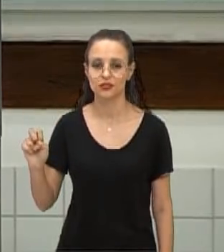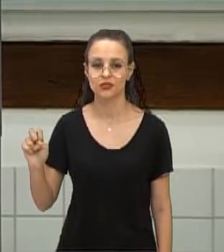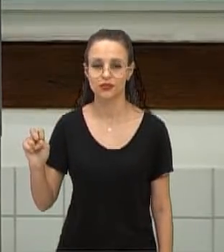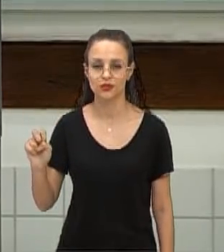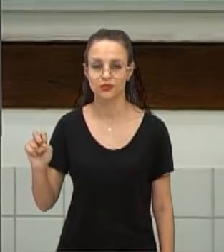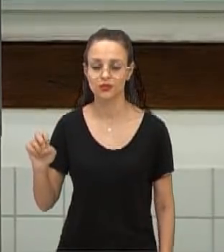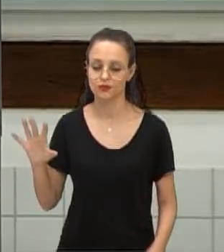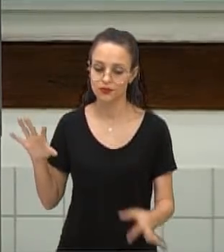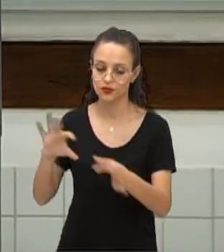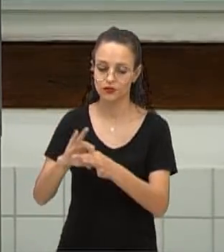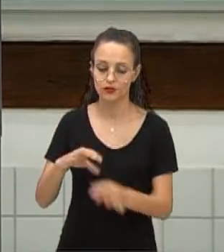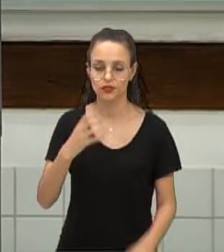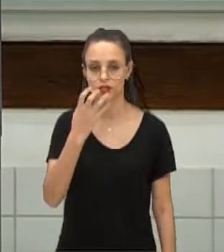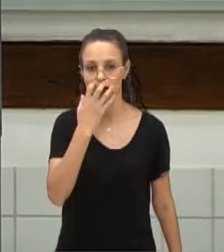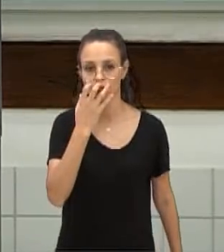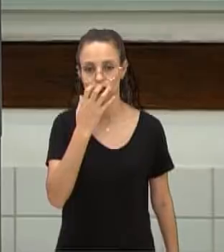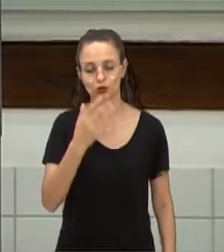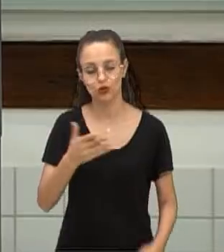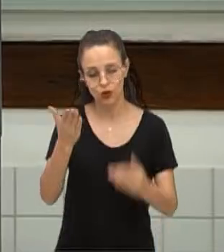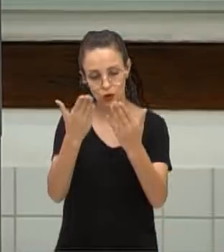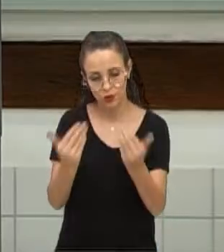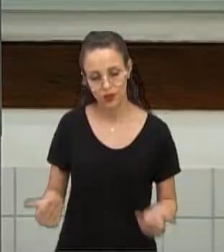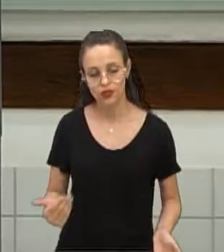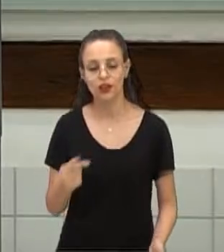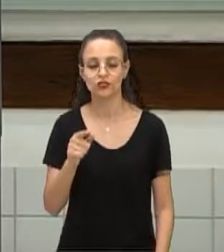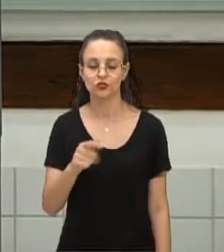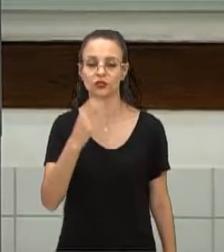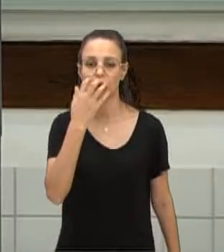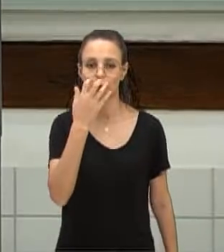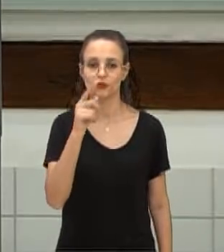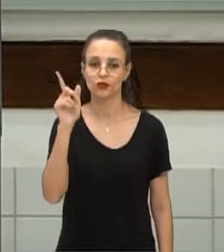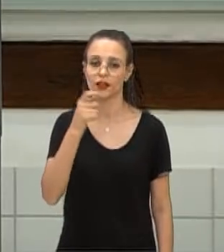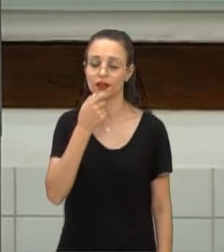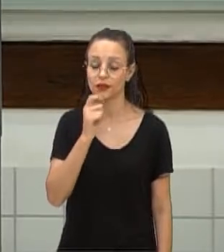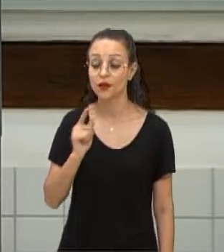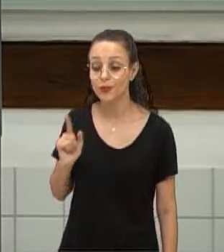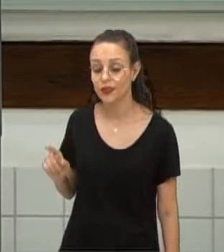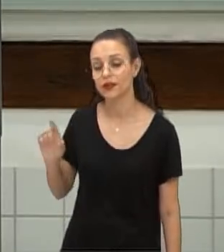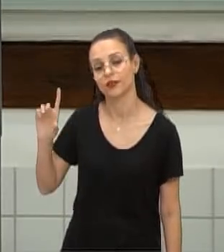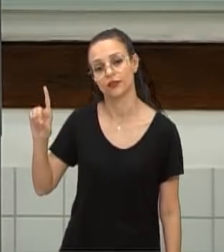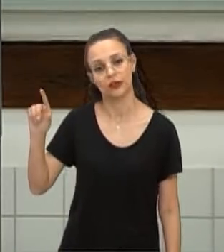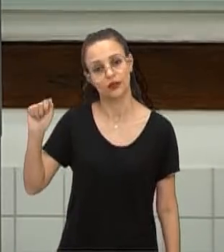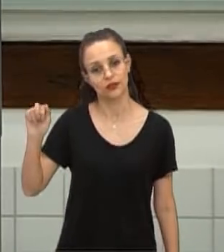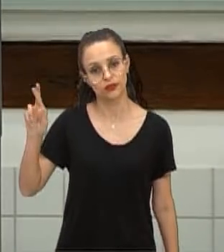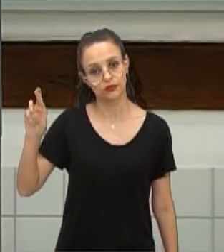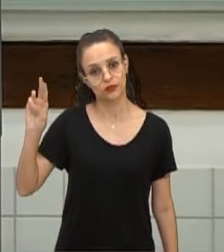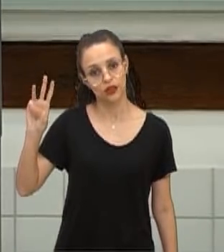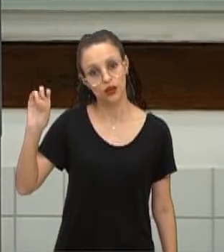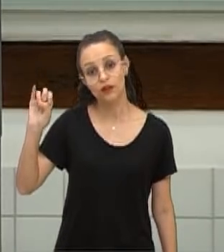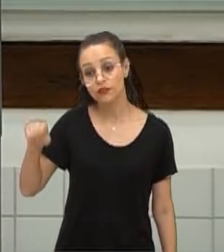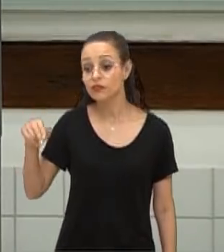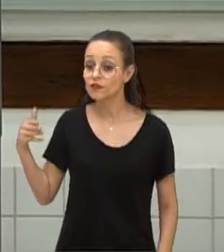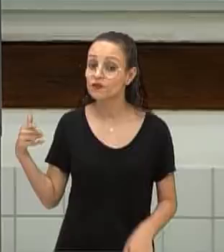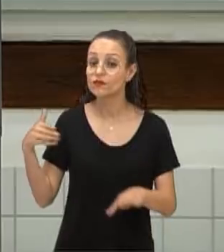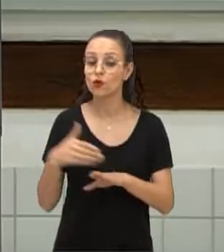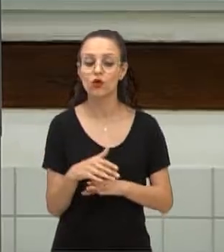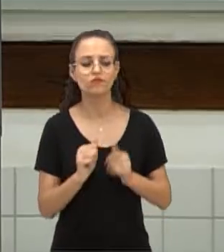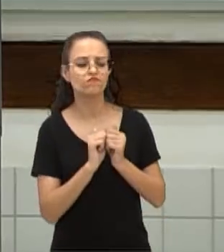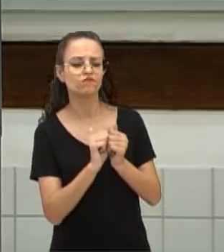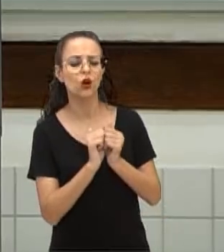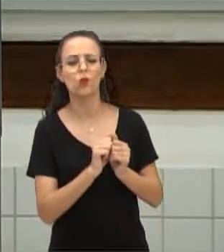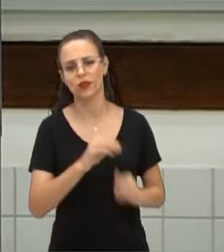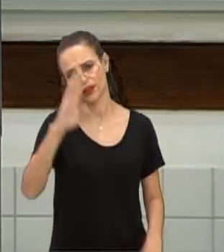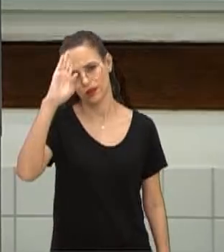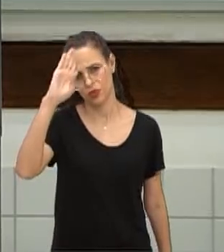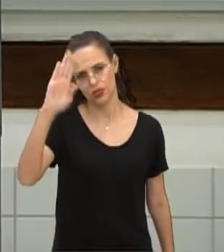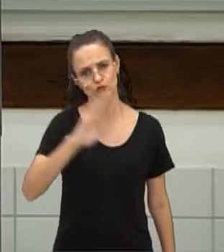de cachorro que existia lá na Inglaterra. O Darwin, a princípio, foi para fazer companhia ao capitão,